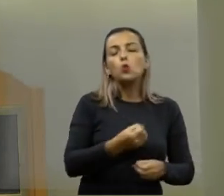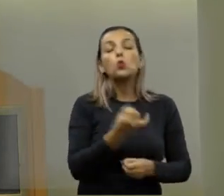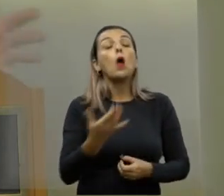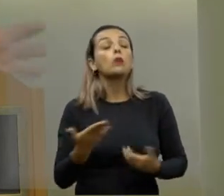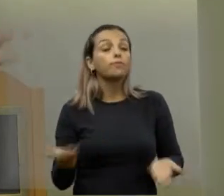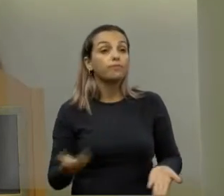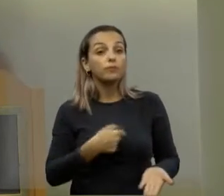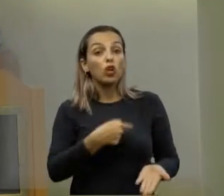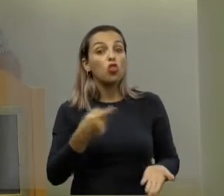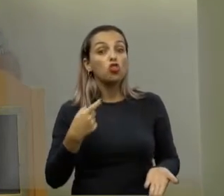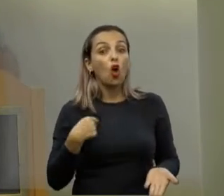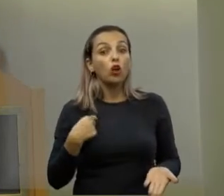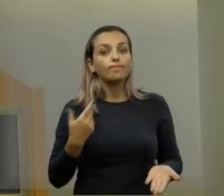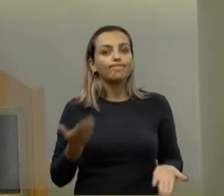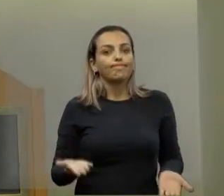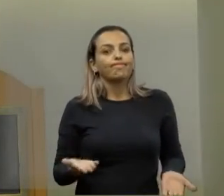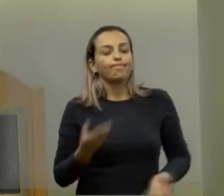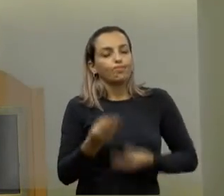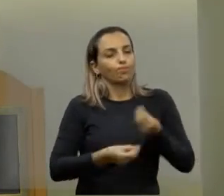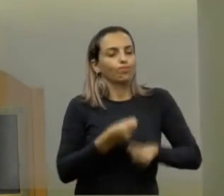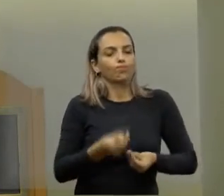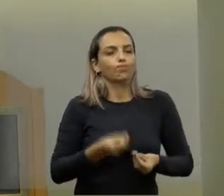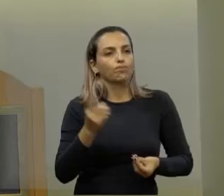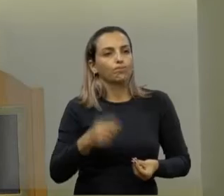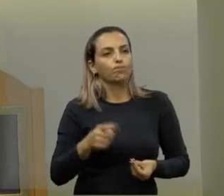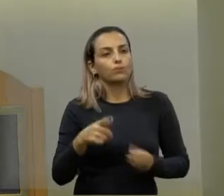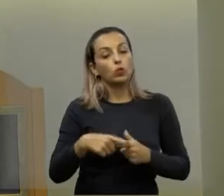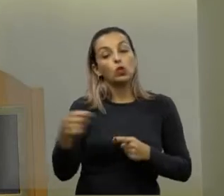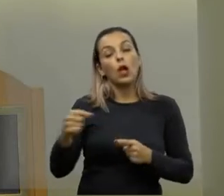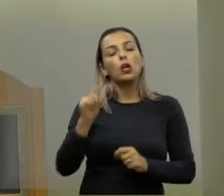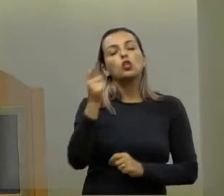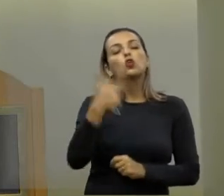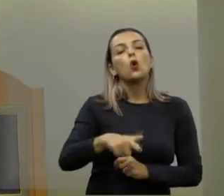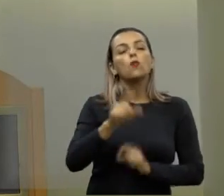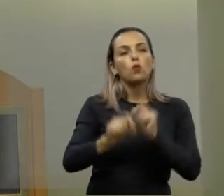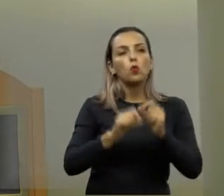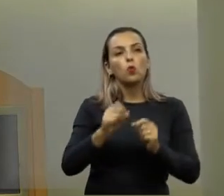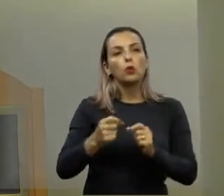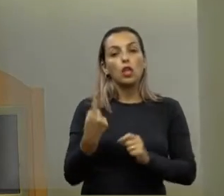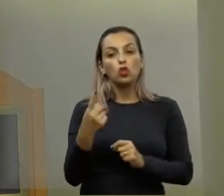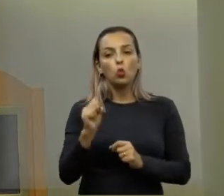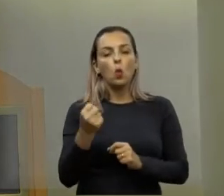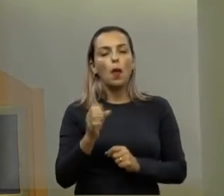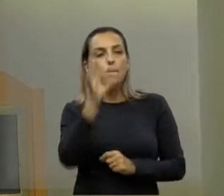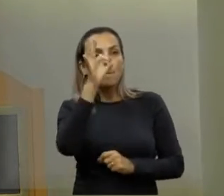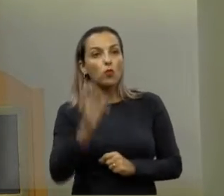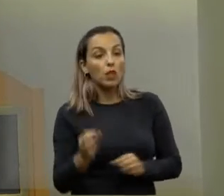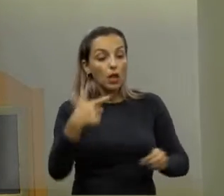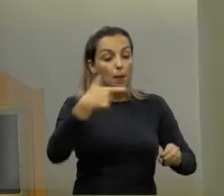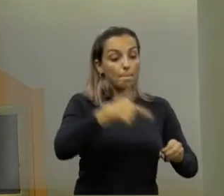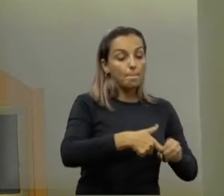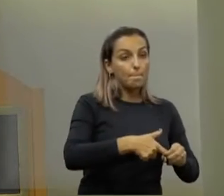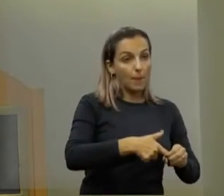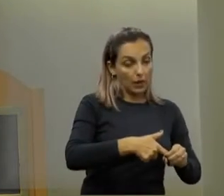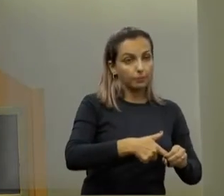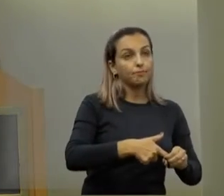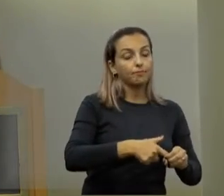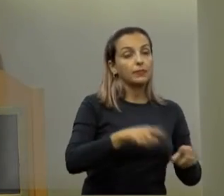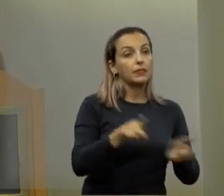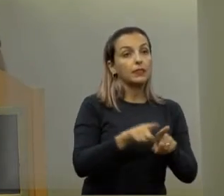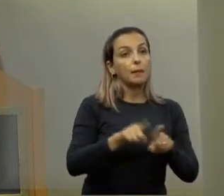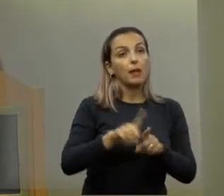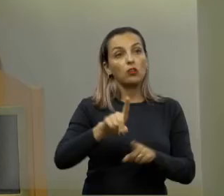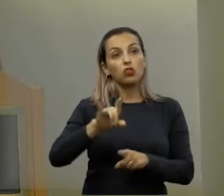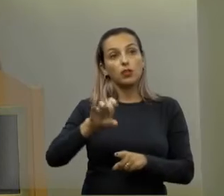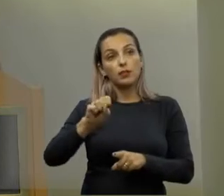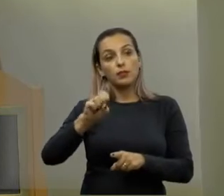na tão pedido tem efetivamente gostaria de sacar mais uma vez Esse aumento de 18 por cento na gasolina 24 por